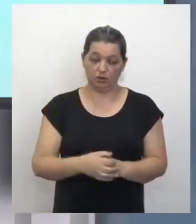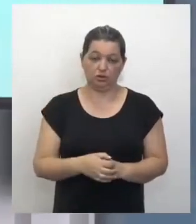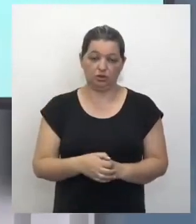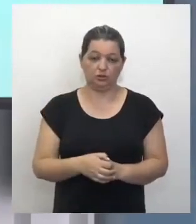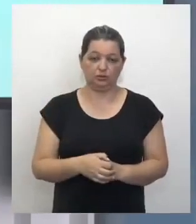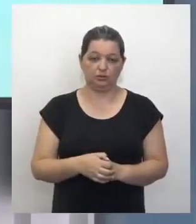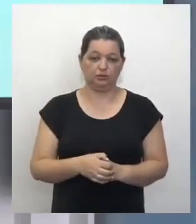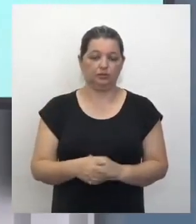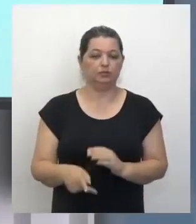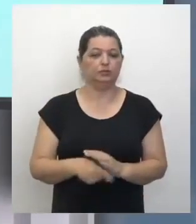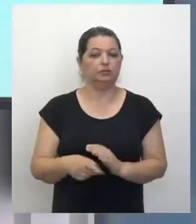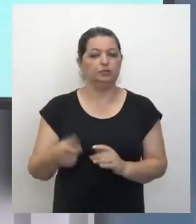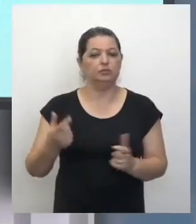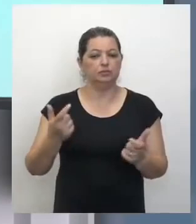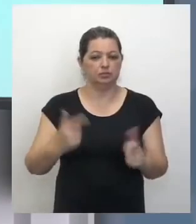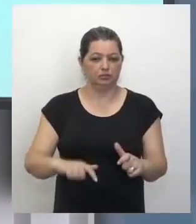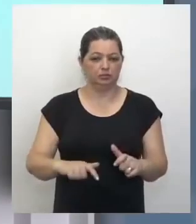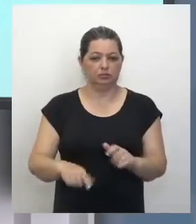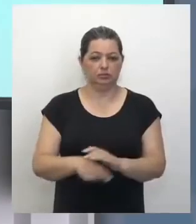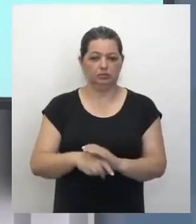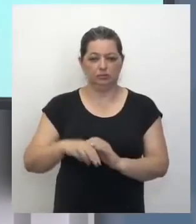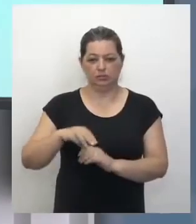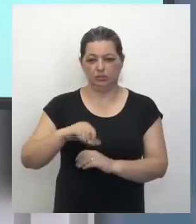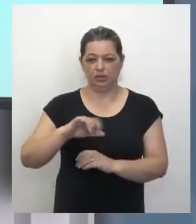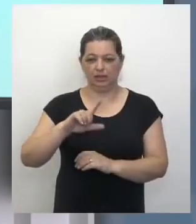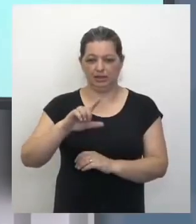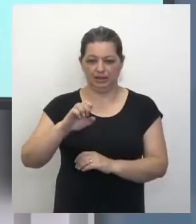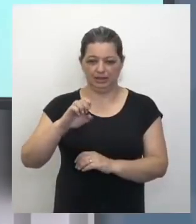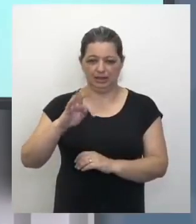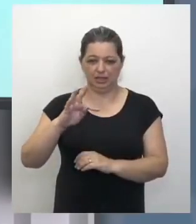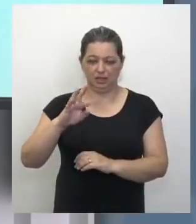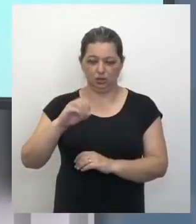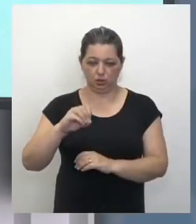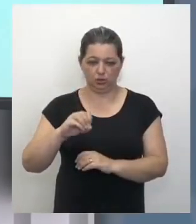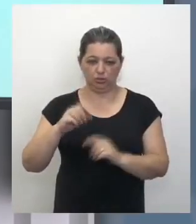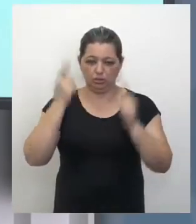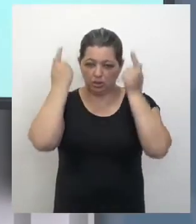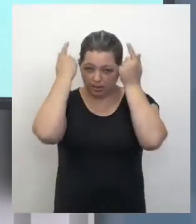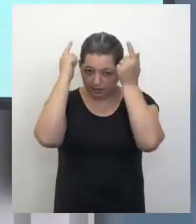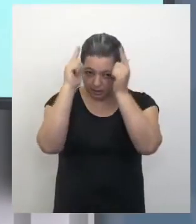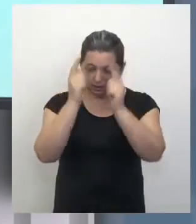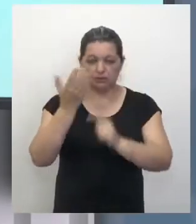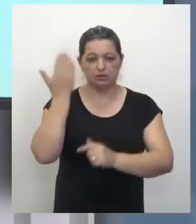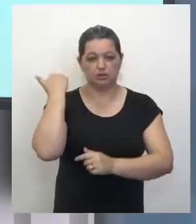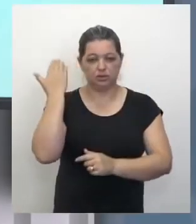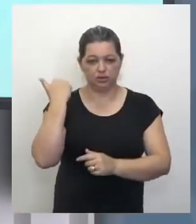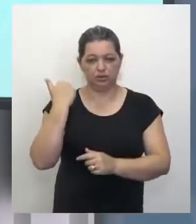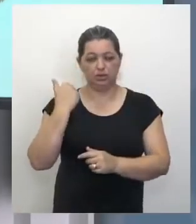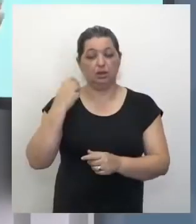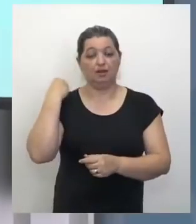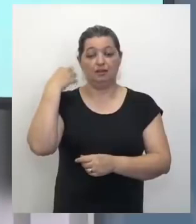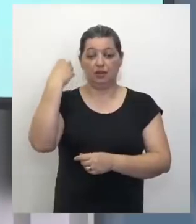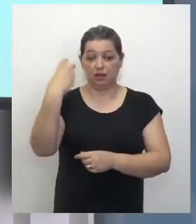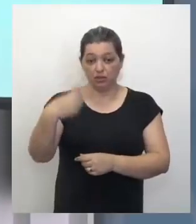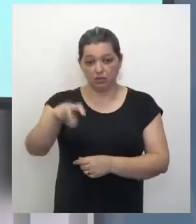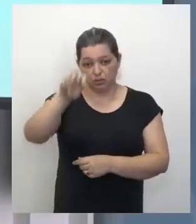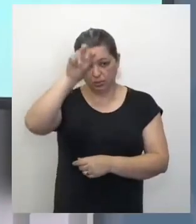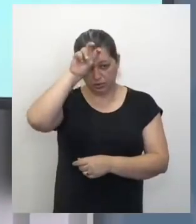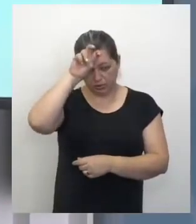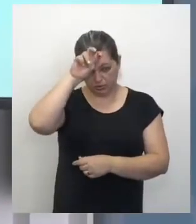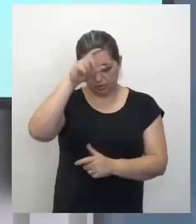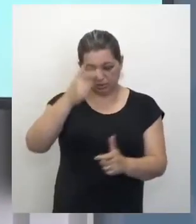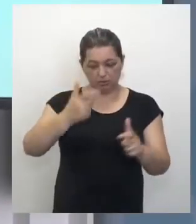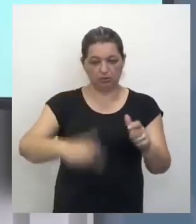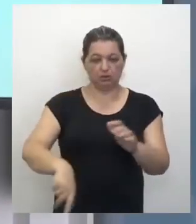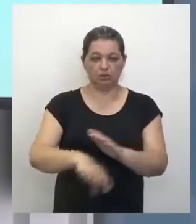Ele era lá de Mileto, tá certo? Na Grécia Antiga. Então, ele viajou para o Egito, que era o berço do saber naquela